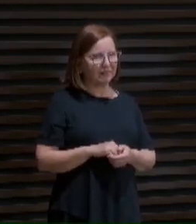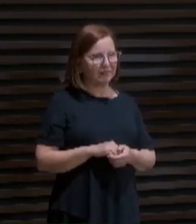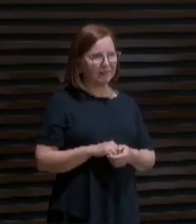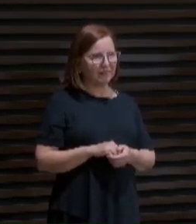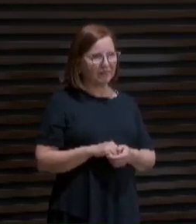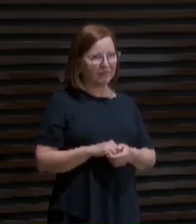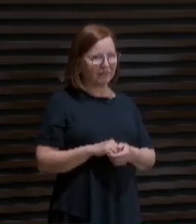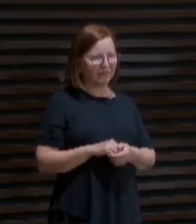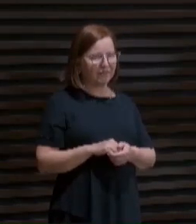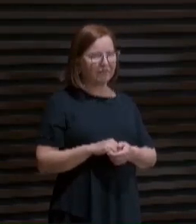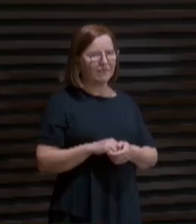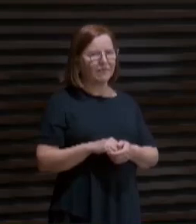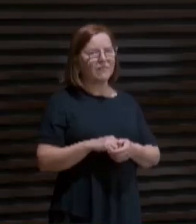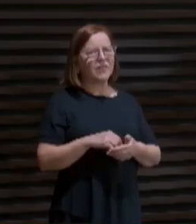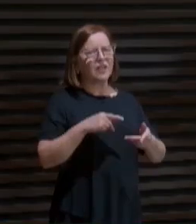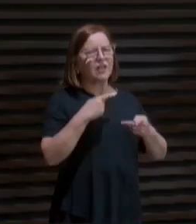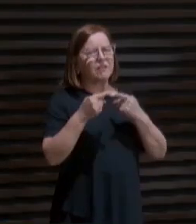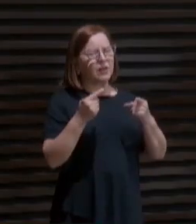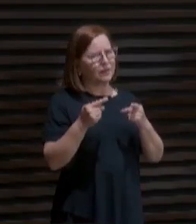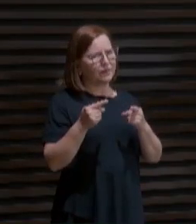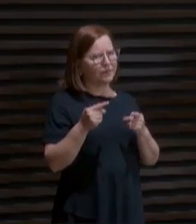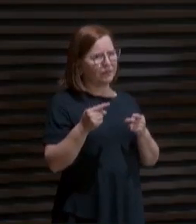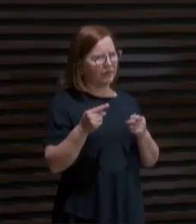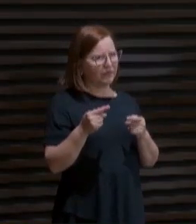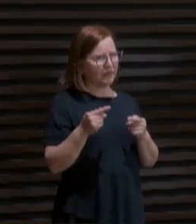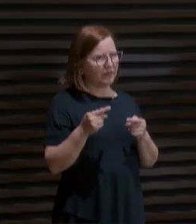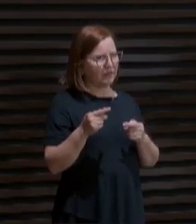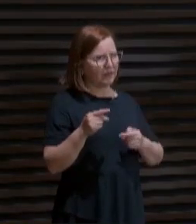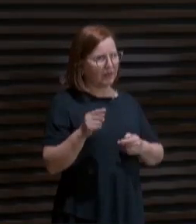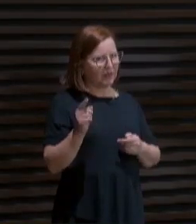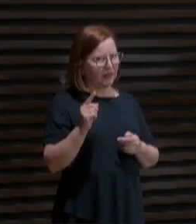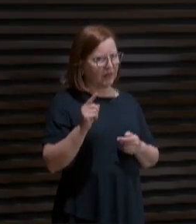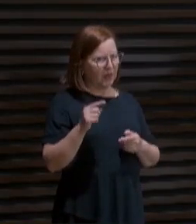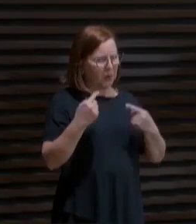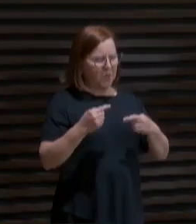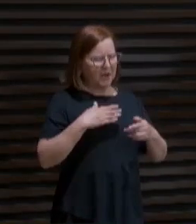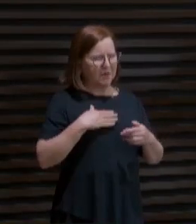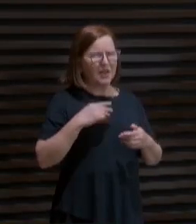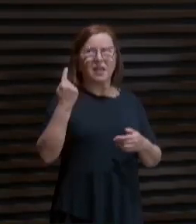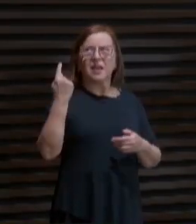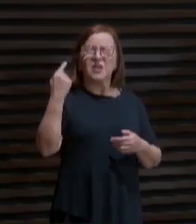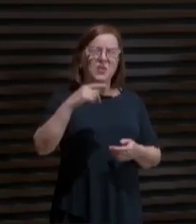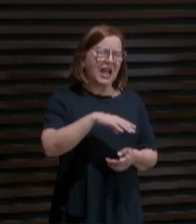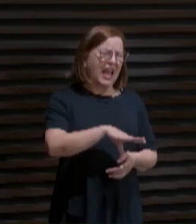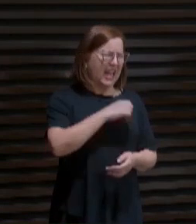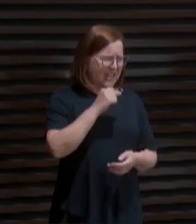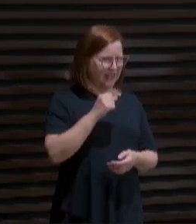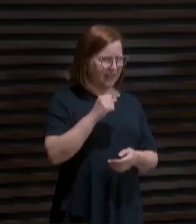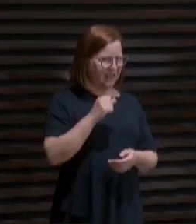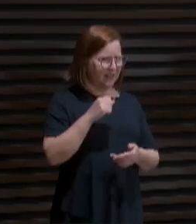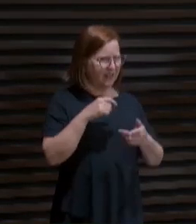Disse mais Gideão: não se acenda contra mim a tua ira, se ainda falar só